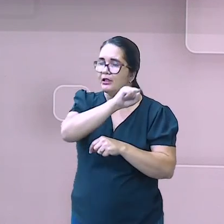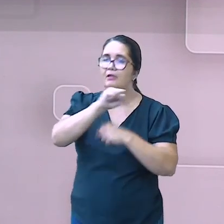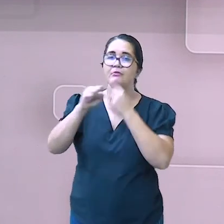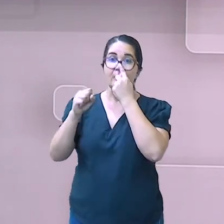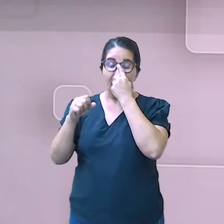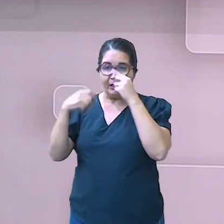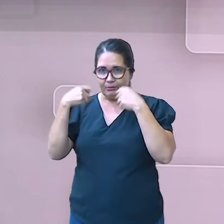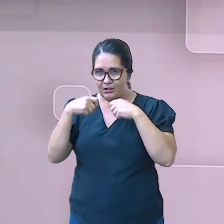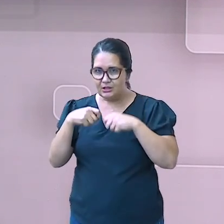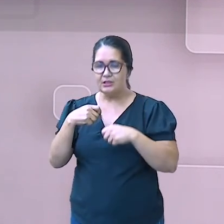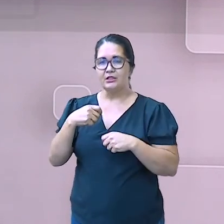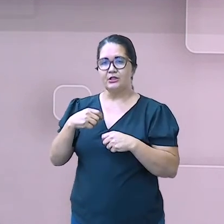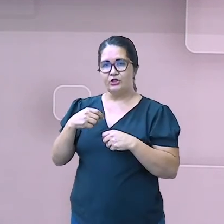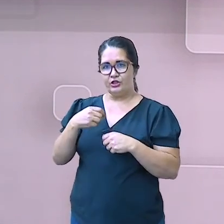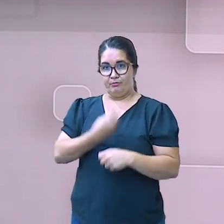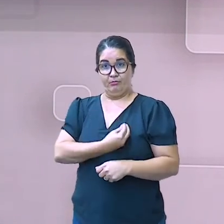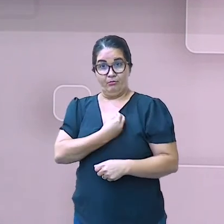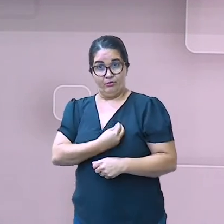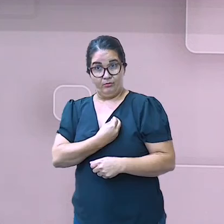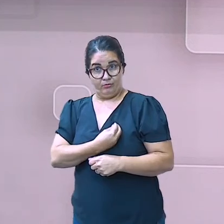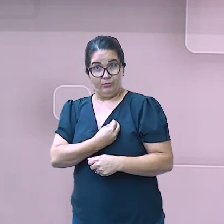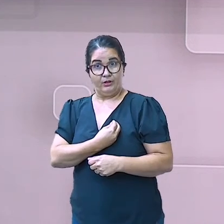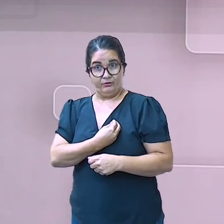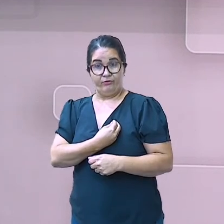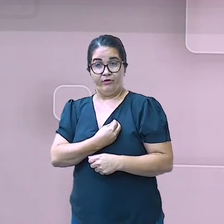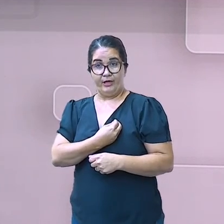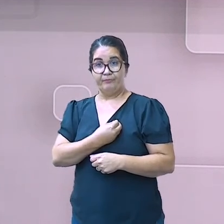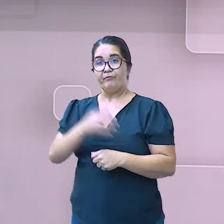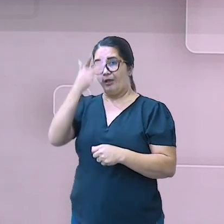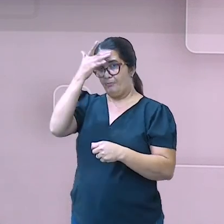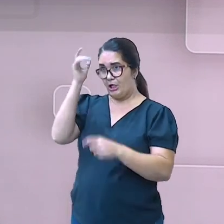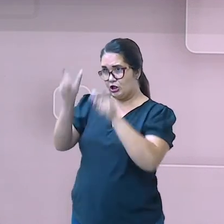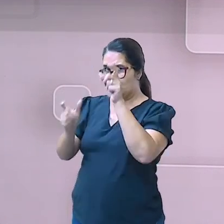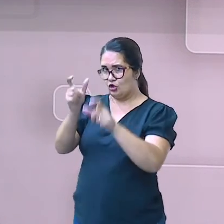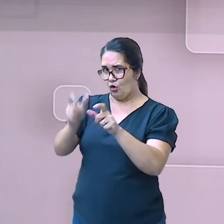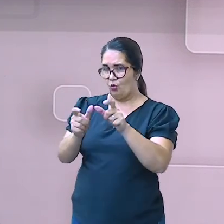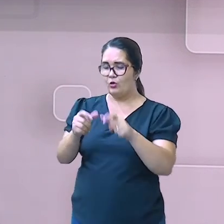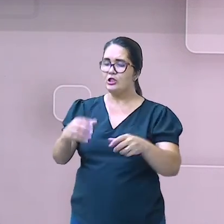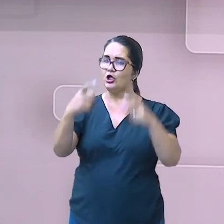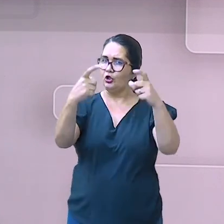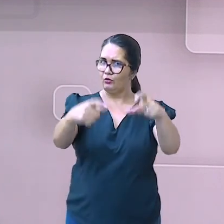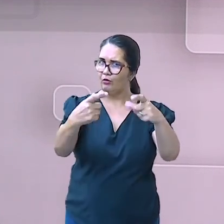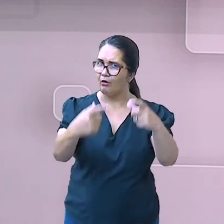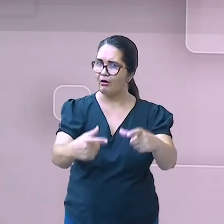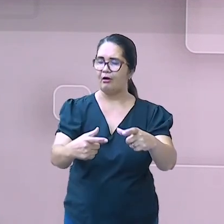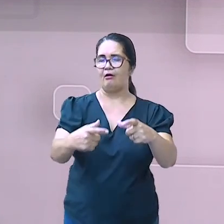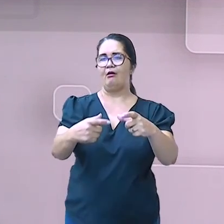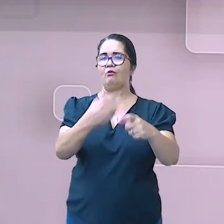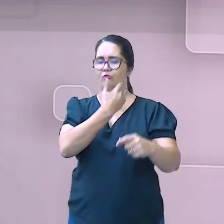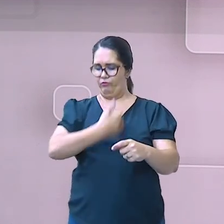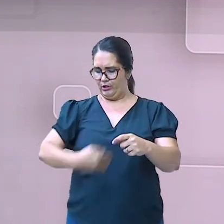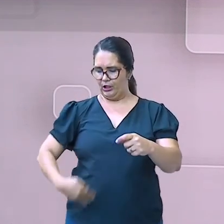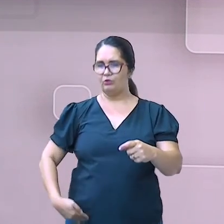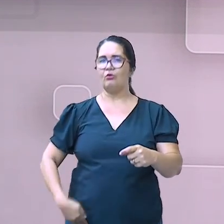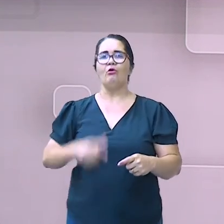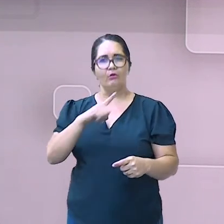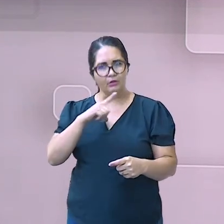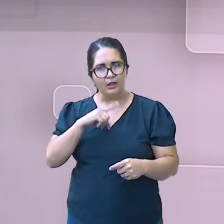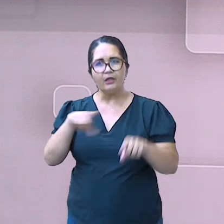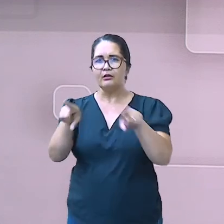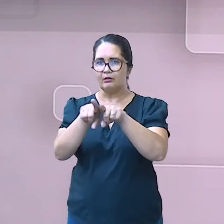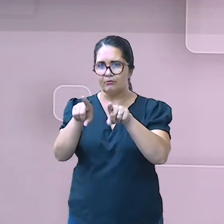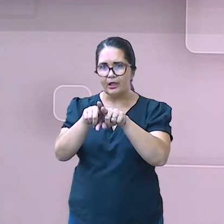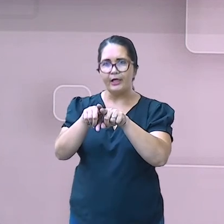cidadãos vivendo ali naquele local. Vimos também que o nosso país é dividido por 5 regiões, o